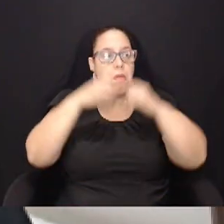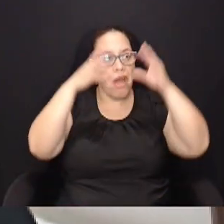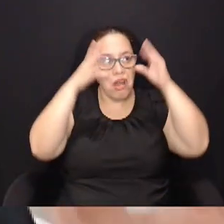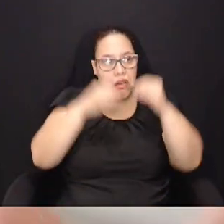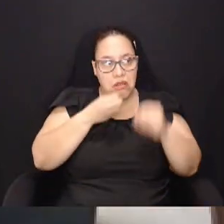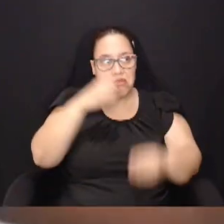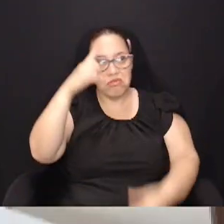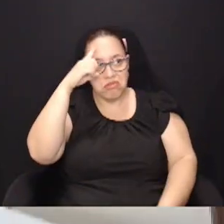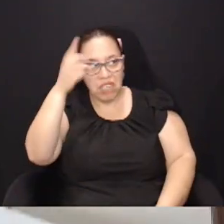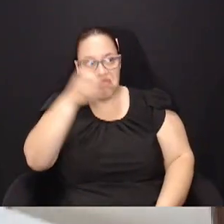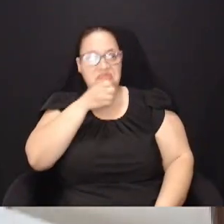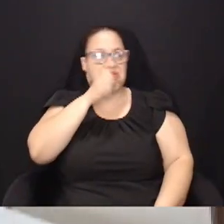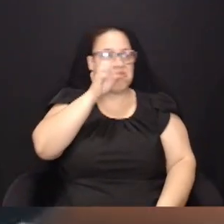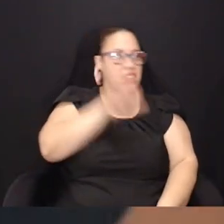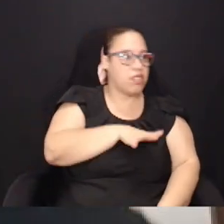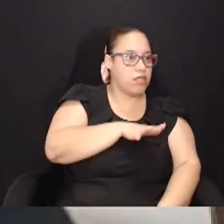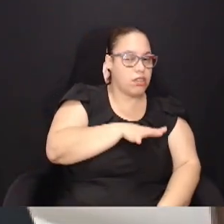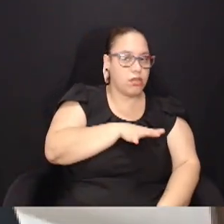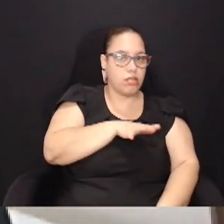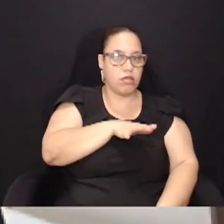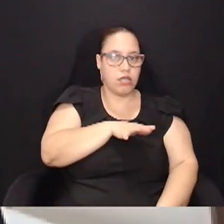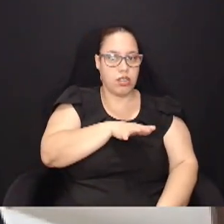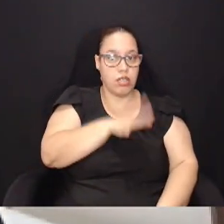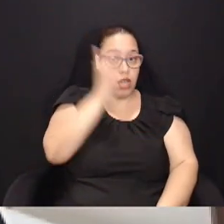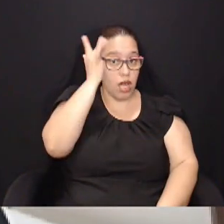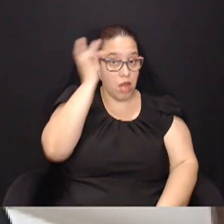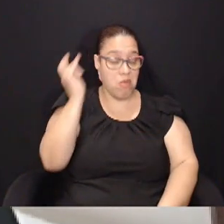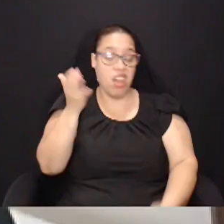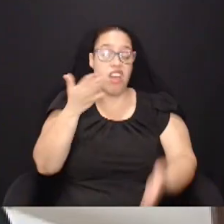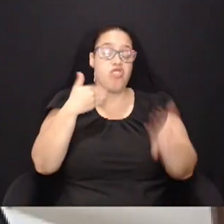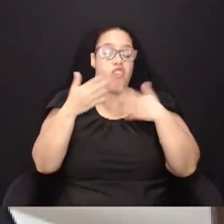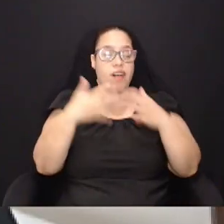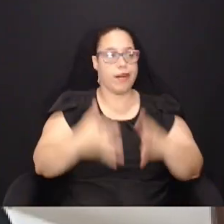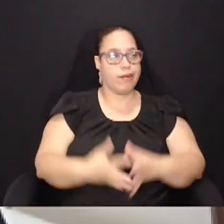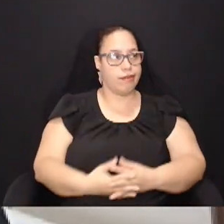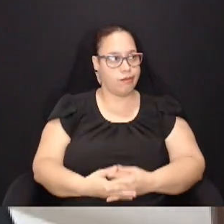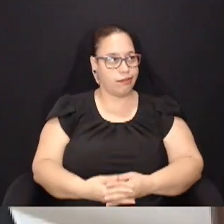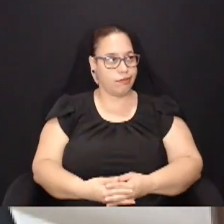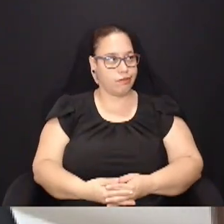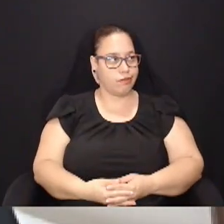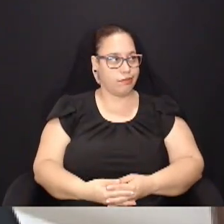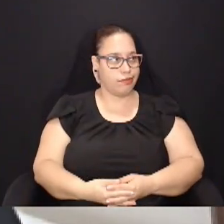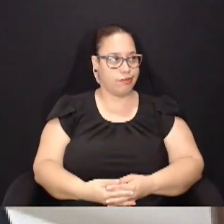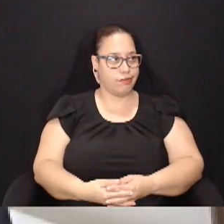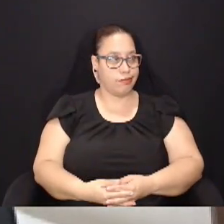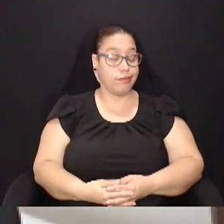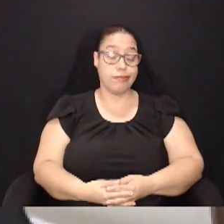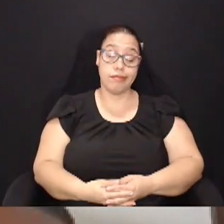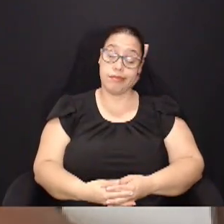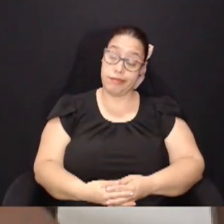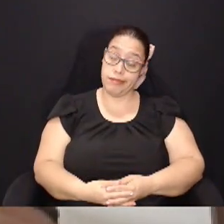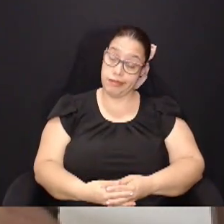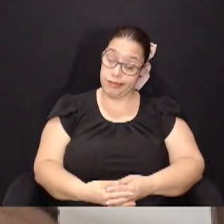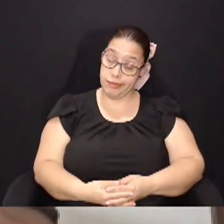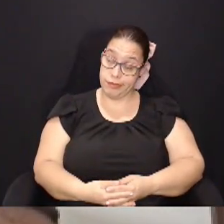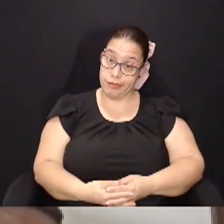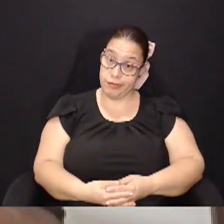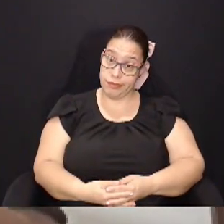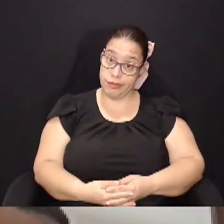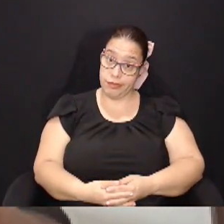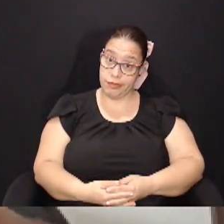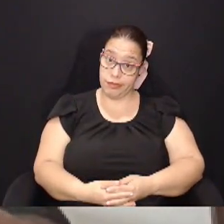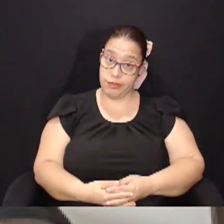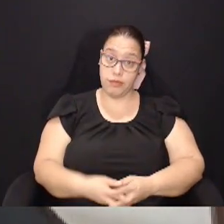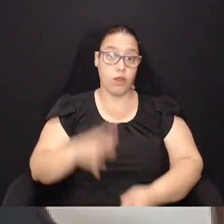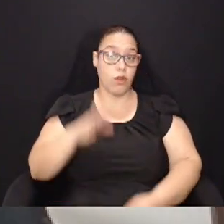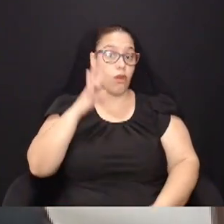tarde. Amanhã a gente conversa. Então a gente vê tudo isso, né? Eu vou te contar algo muito legal que